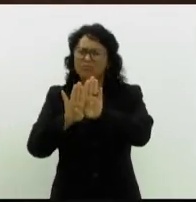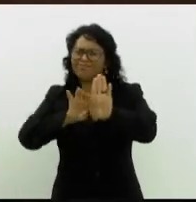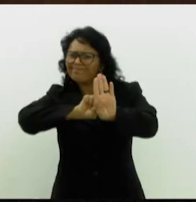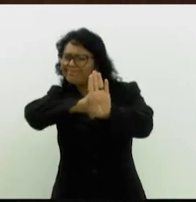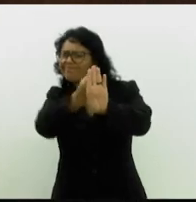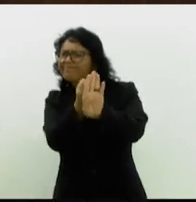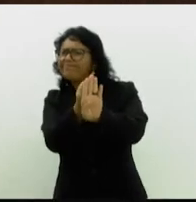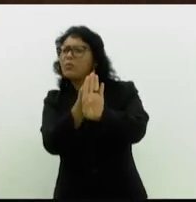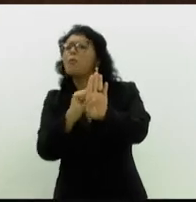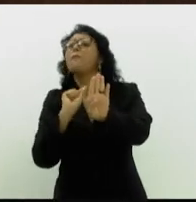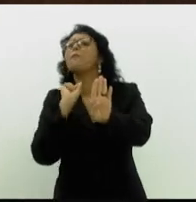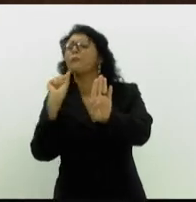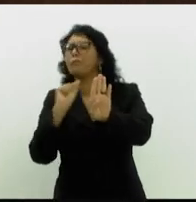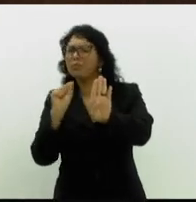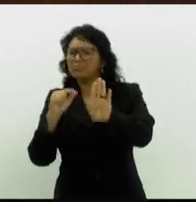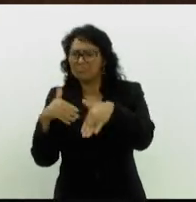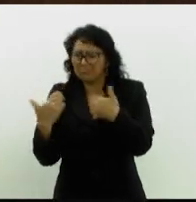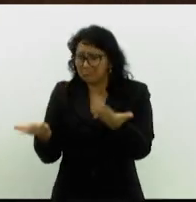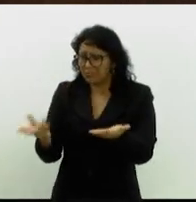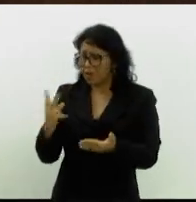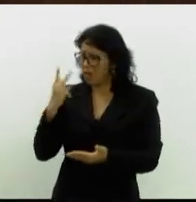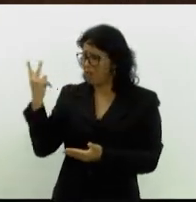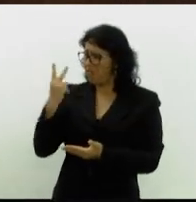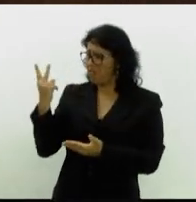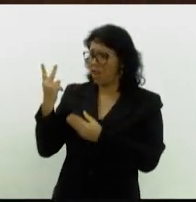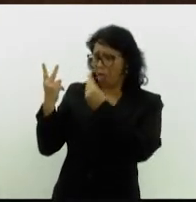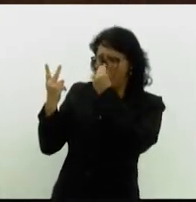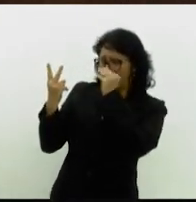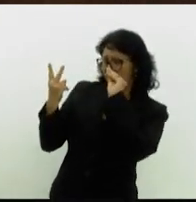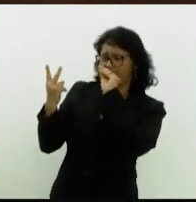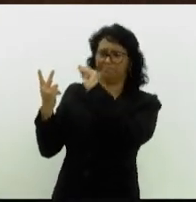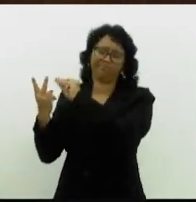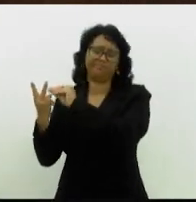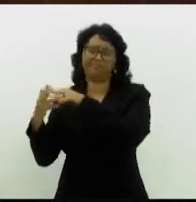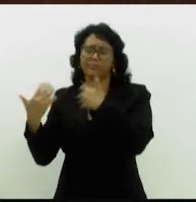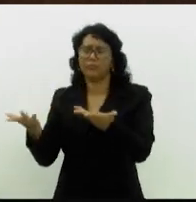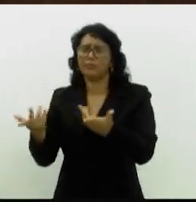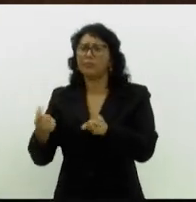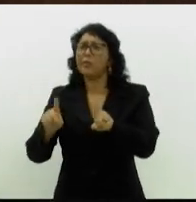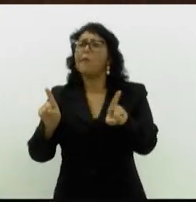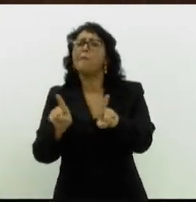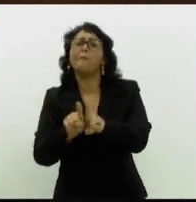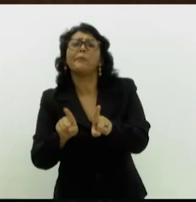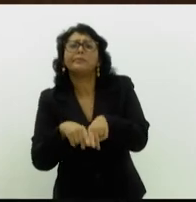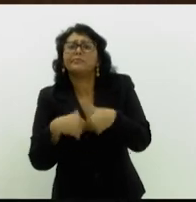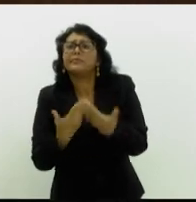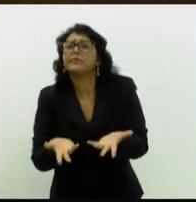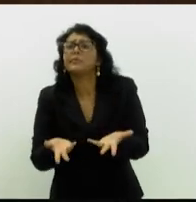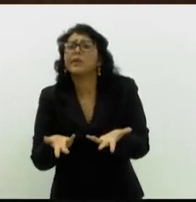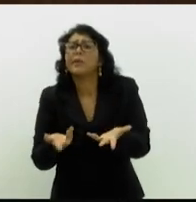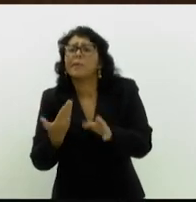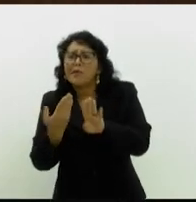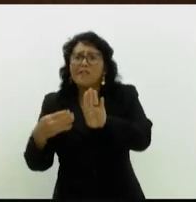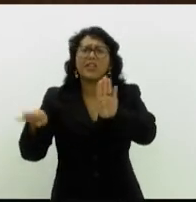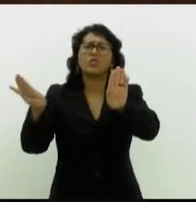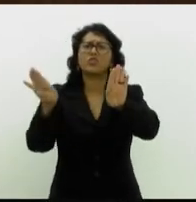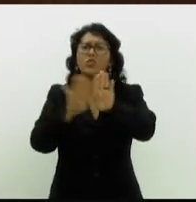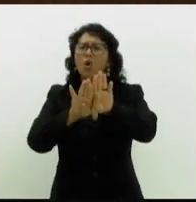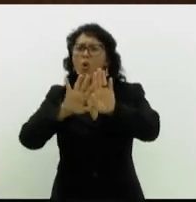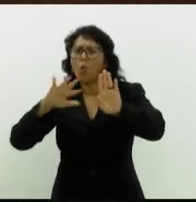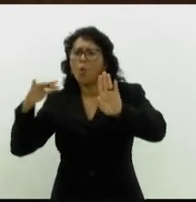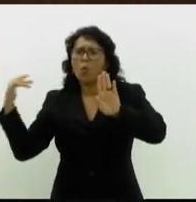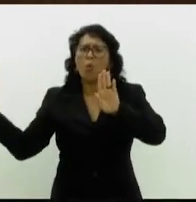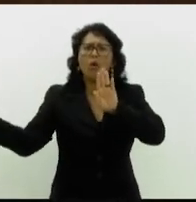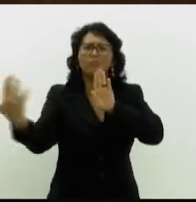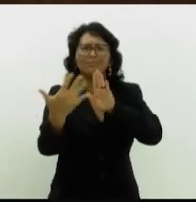perguntando não estou fazendo juízo de valor estou perguntando porque a casa fechou todas as portas no entorno en castelando